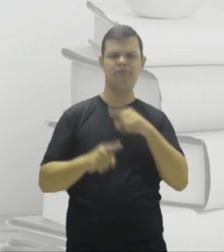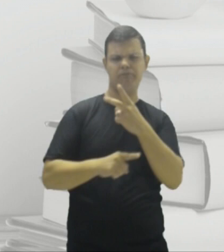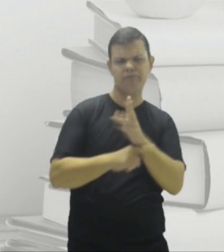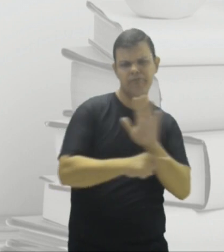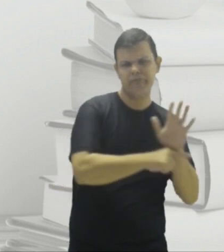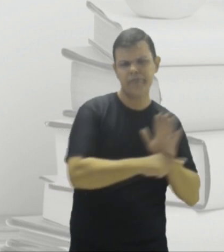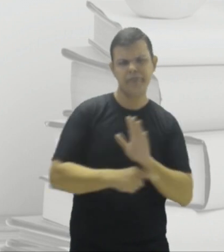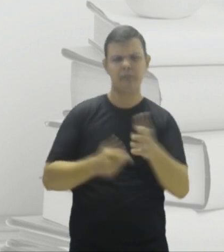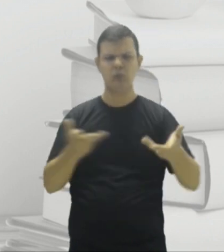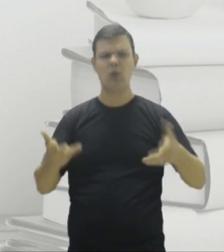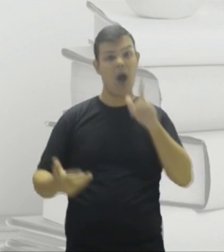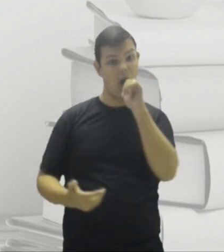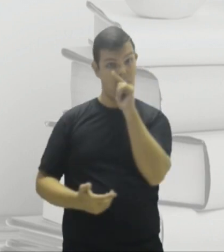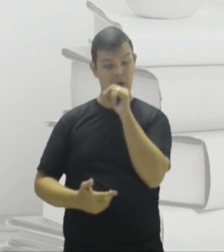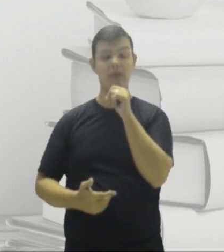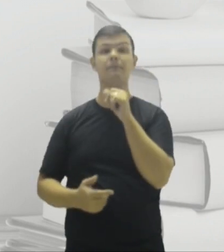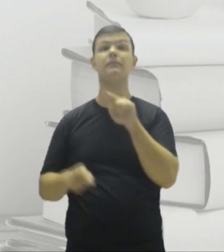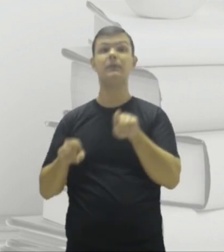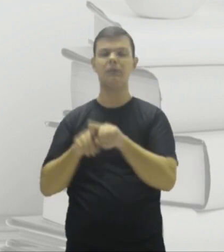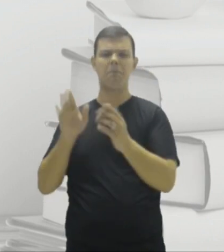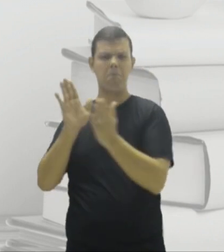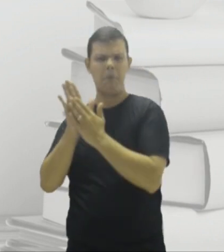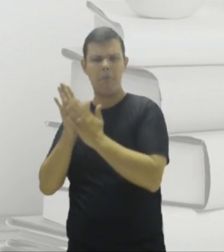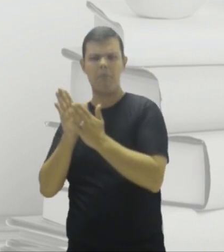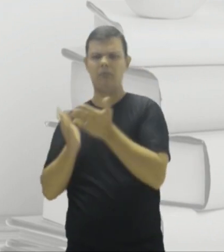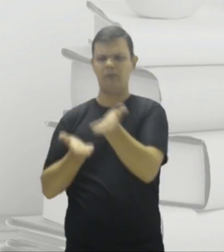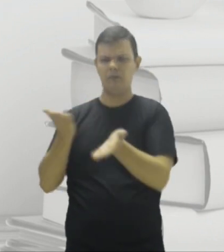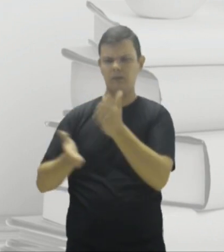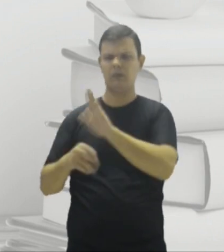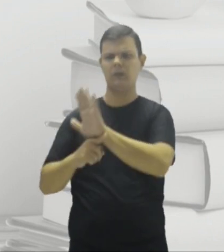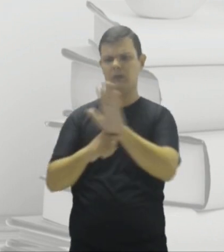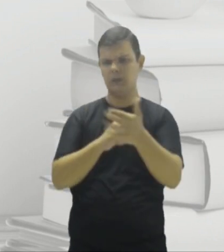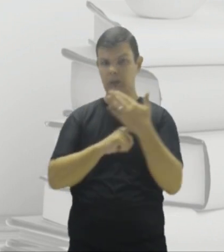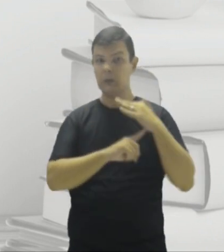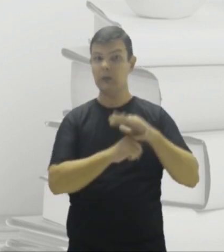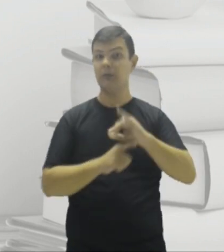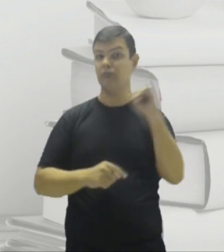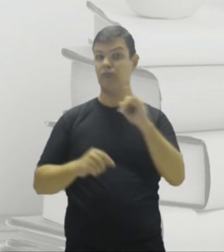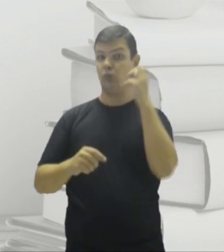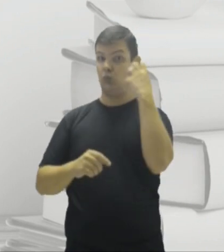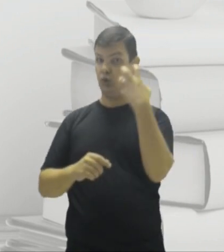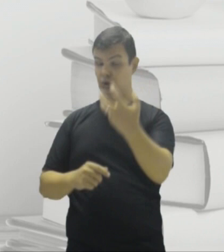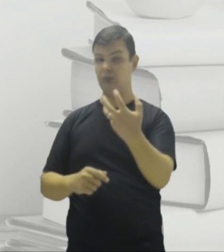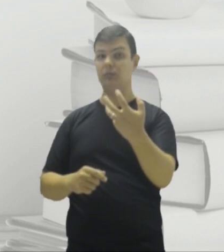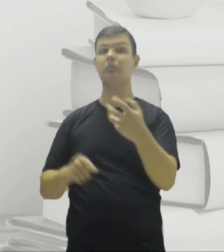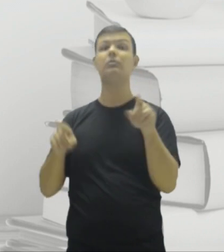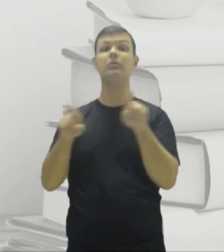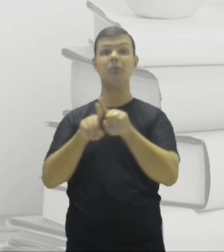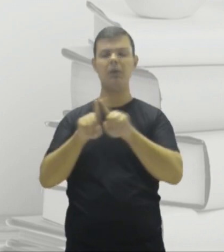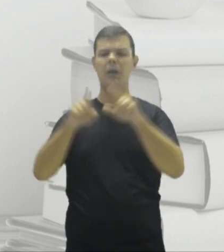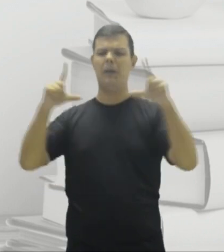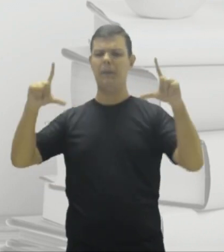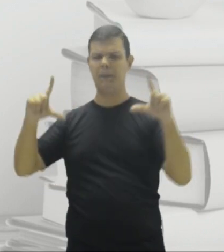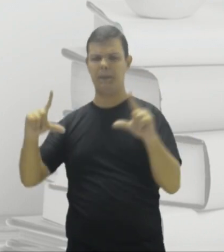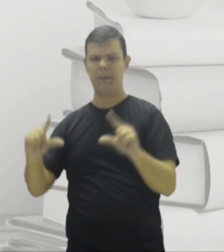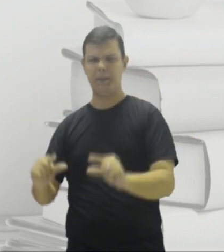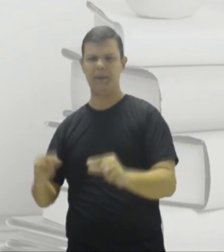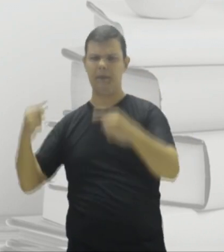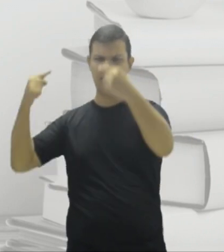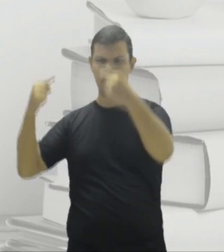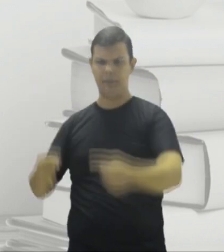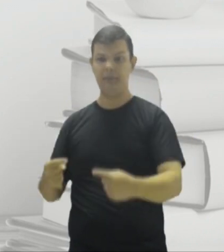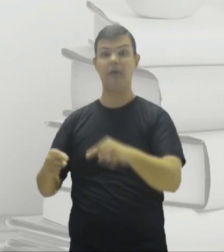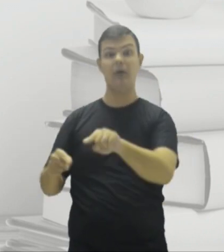marinhos e costeiros, a implementação de planos de gestão sustentável da pesca, aquicultura e turismo e a minimização e enfrentamento